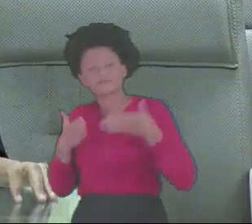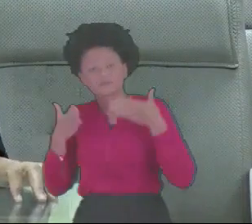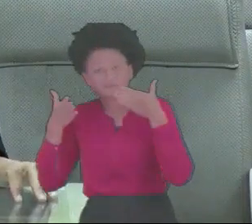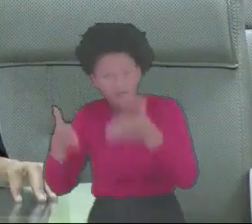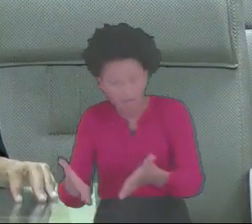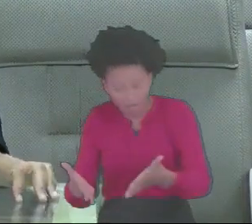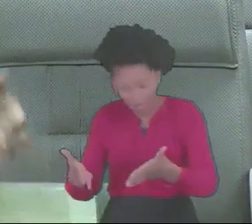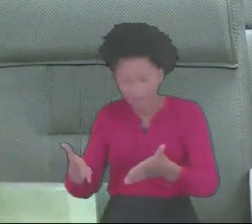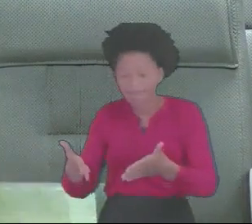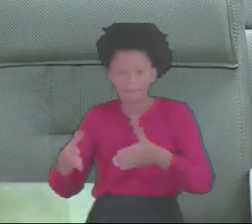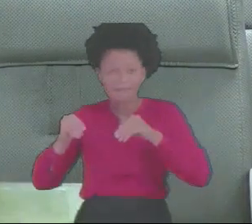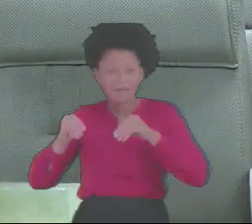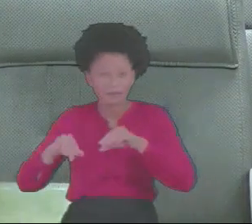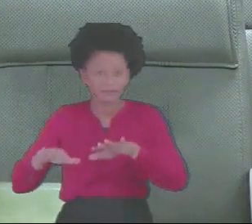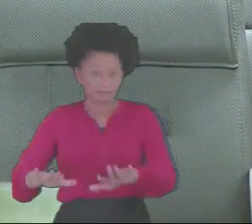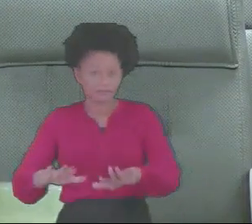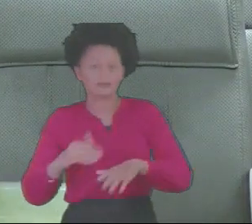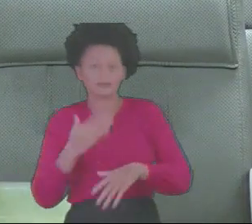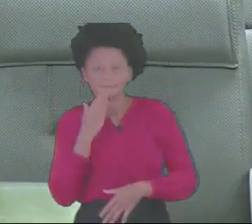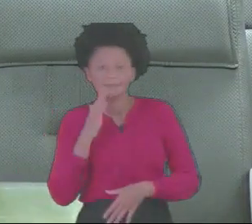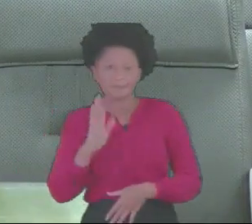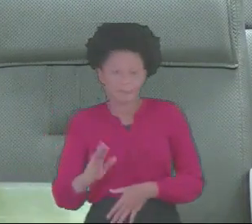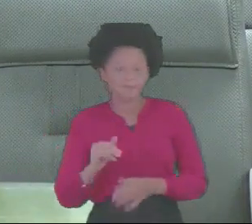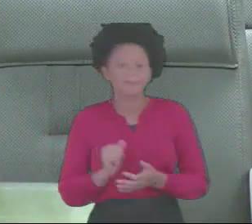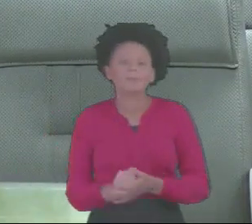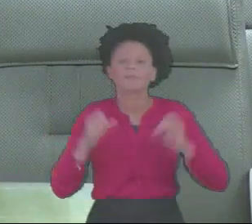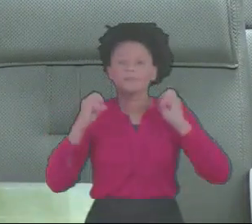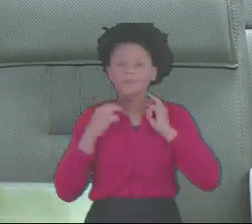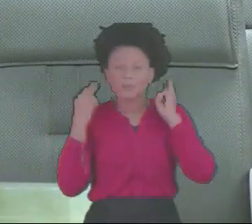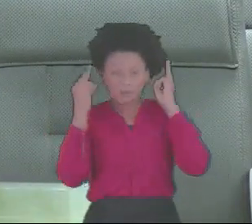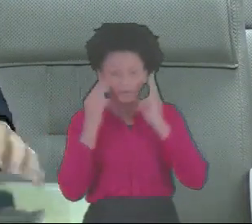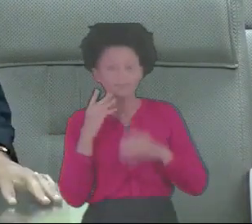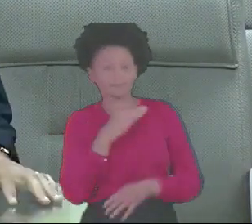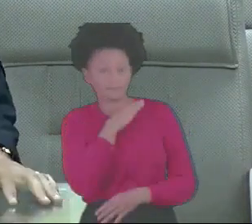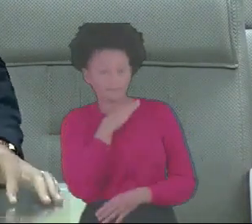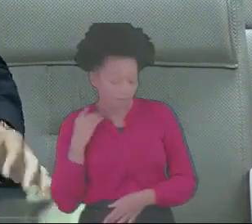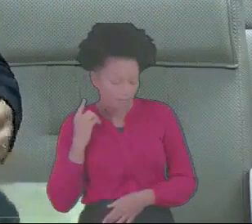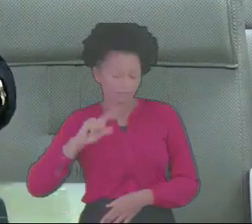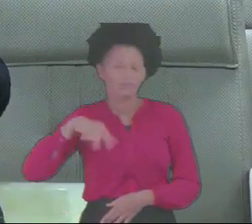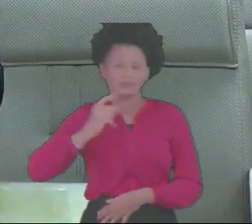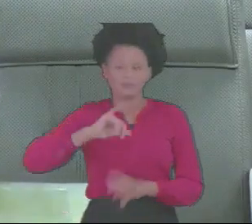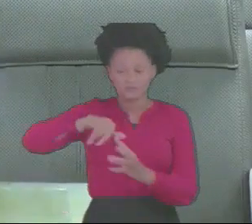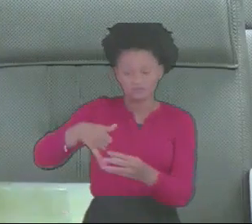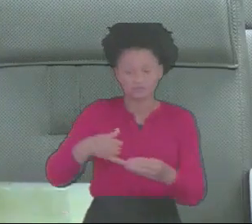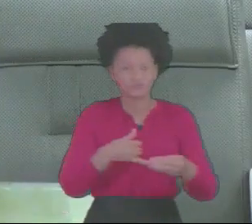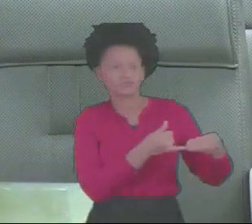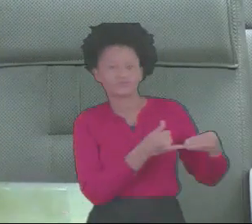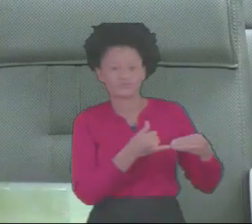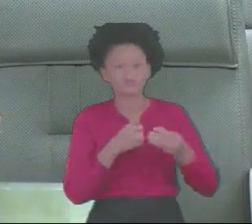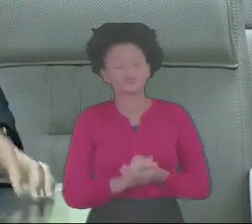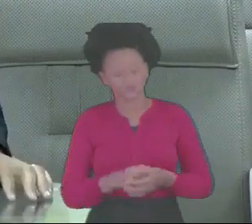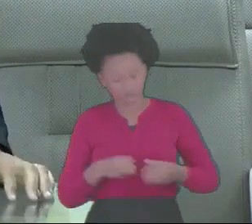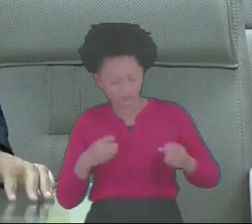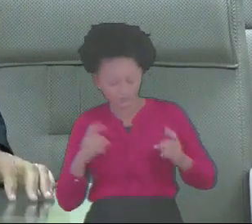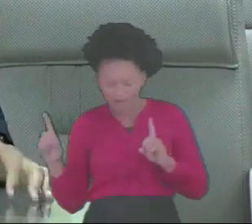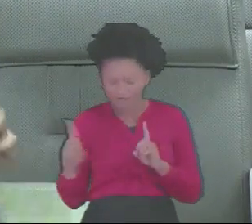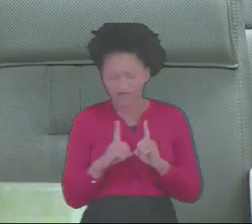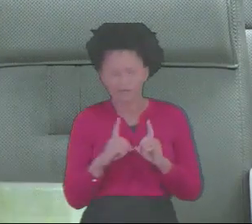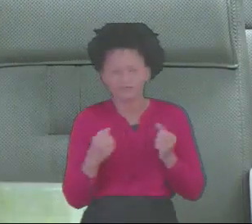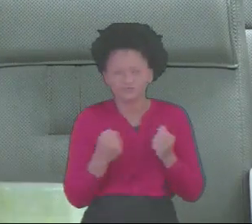Prometida Moisés morre vem Josué aquele que vivia junto à tenda